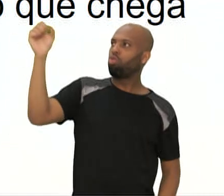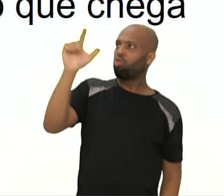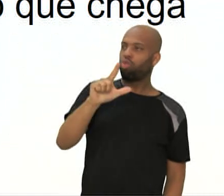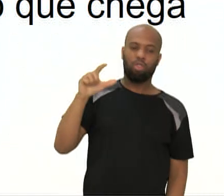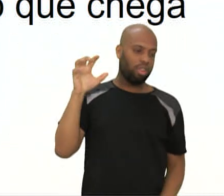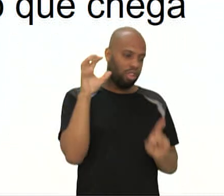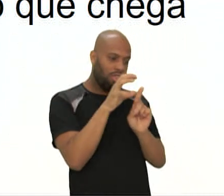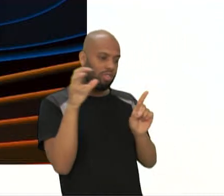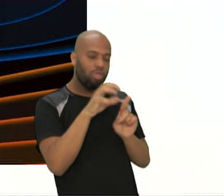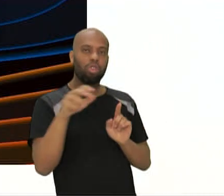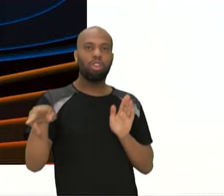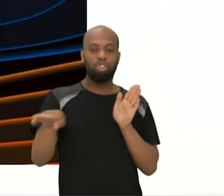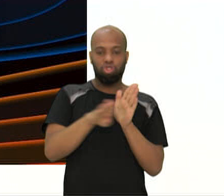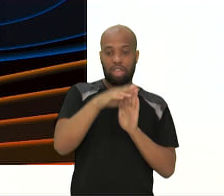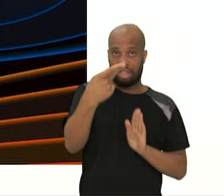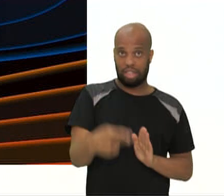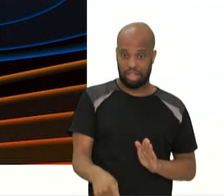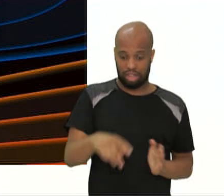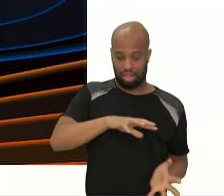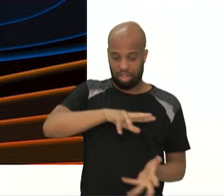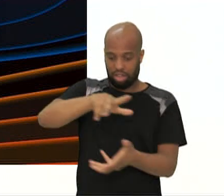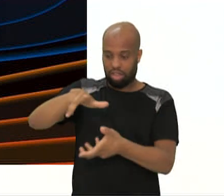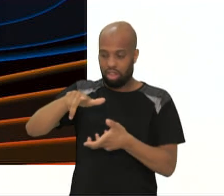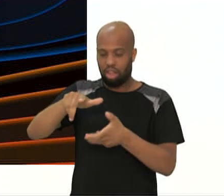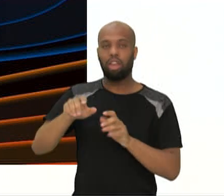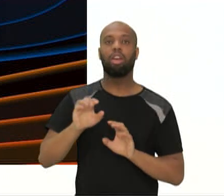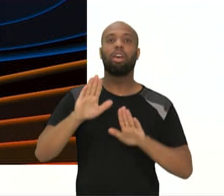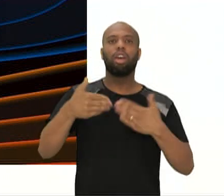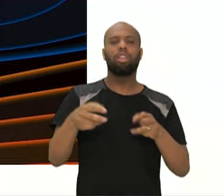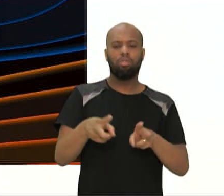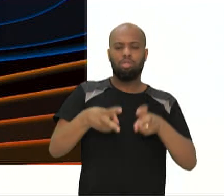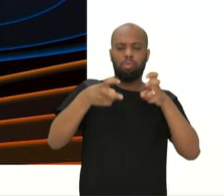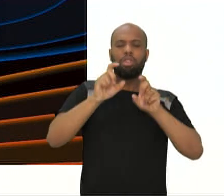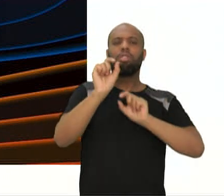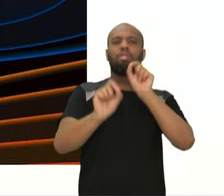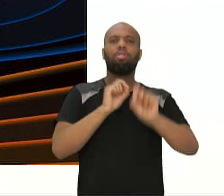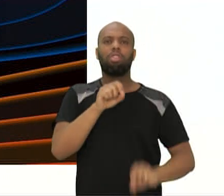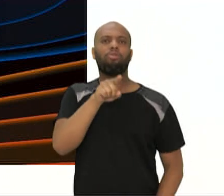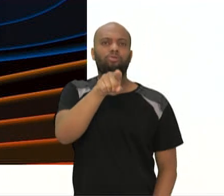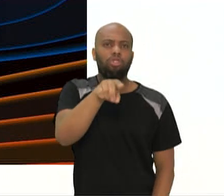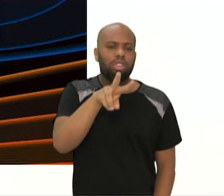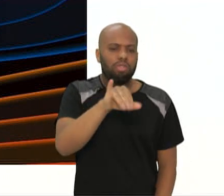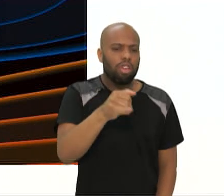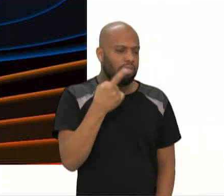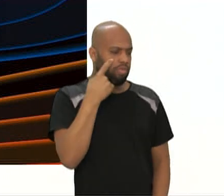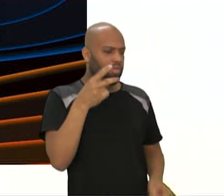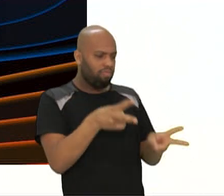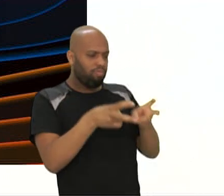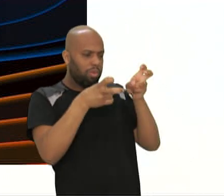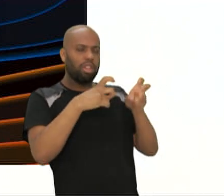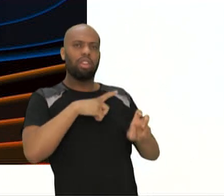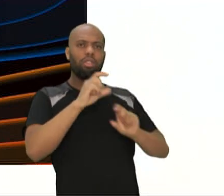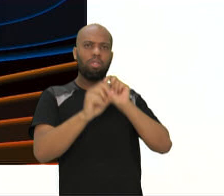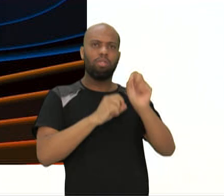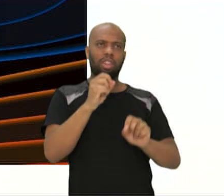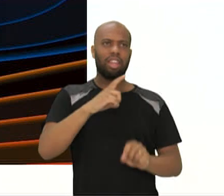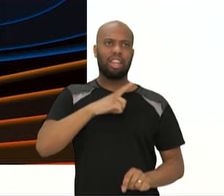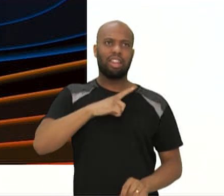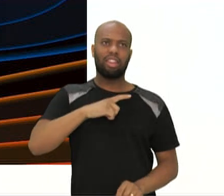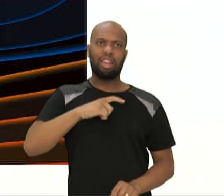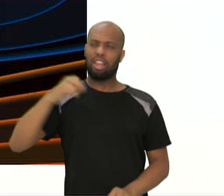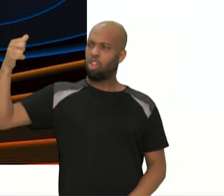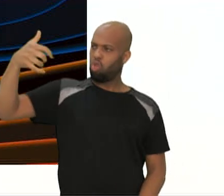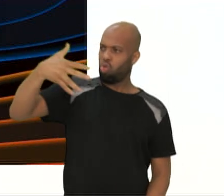de radiação que chega à Terra. Então, o que a gente vai perceber? Você vai perceber, estudante, que a radiação que o